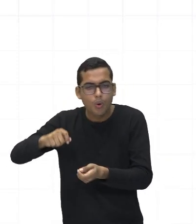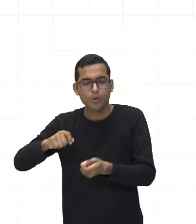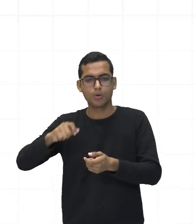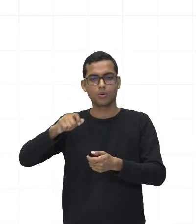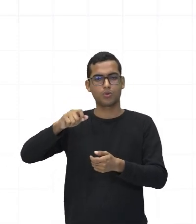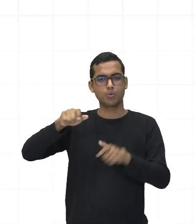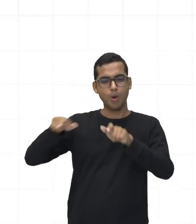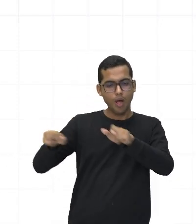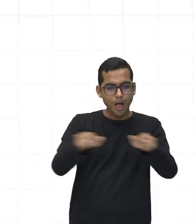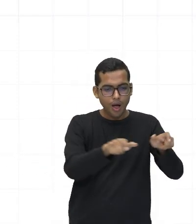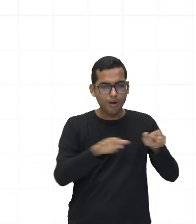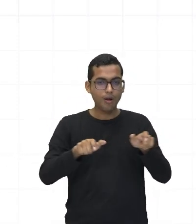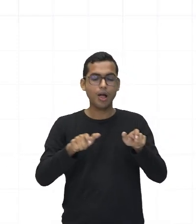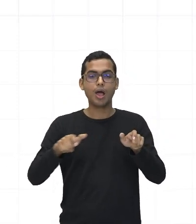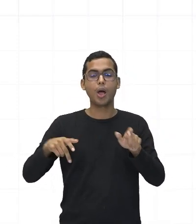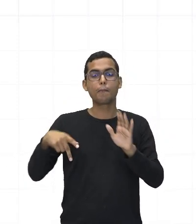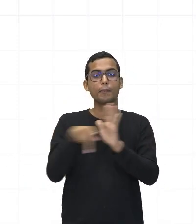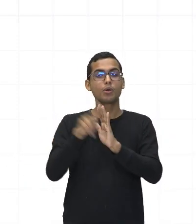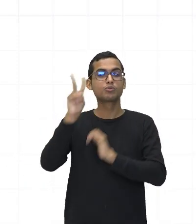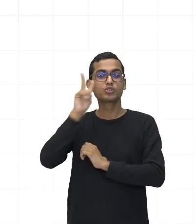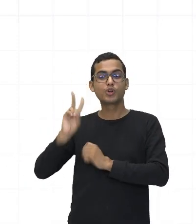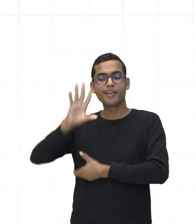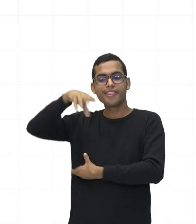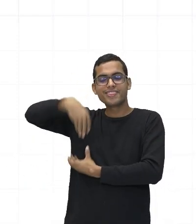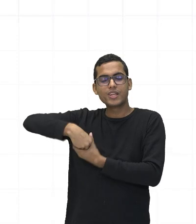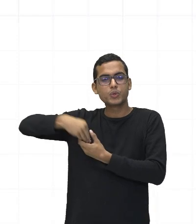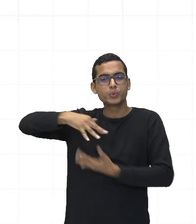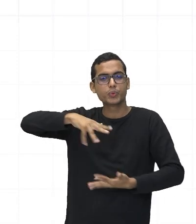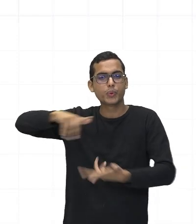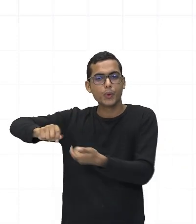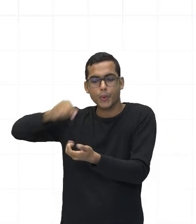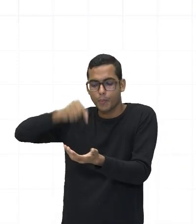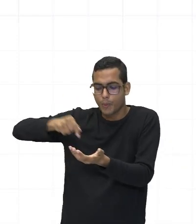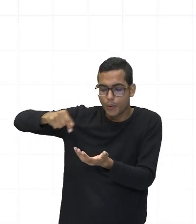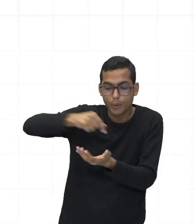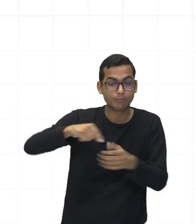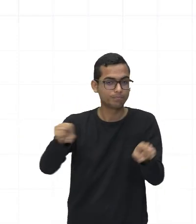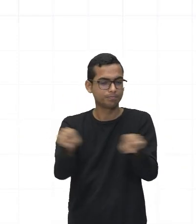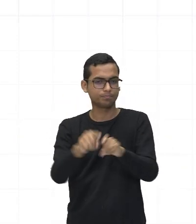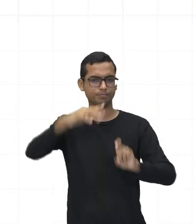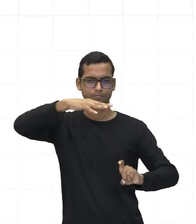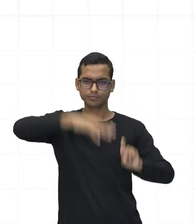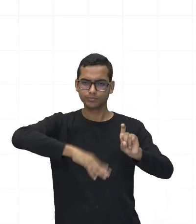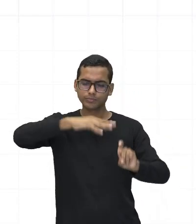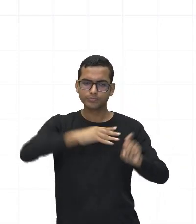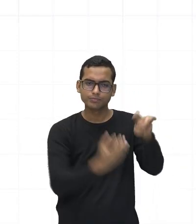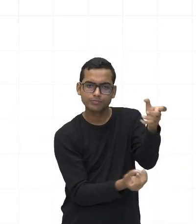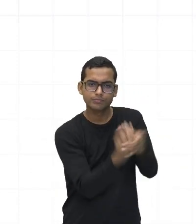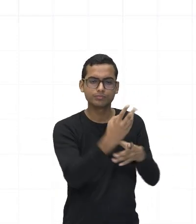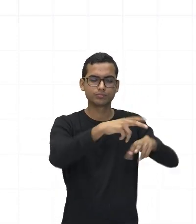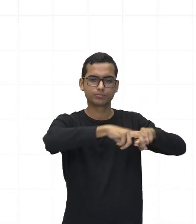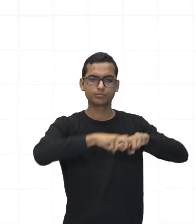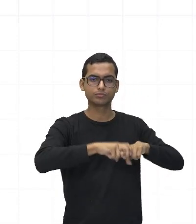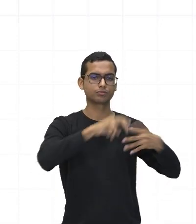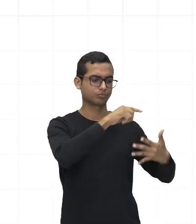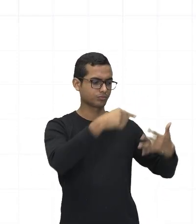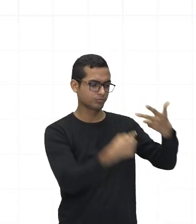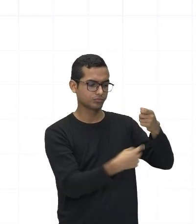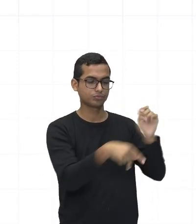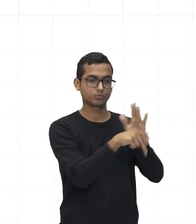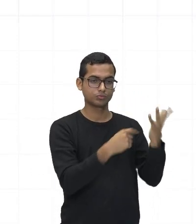a Terra. Os mitos são formados a partir de elementos culturais dos povos e das religiões às quais